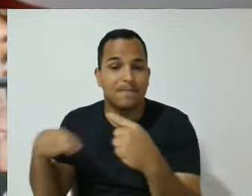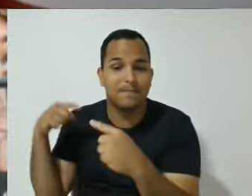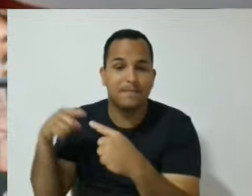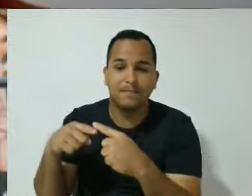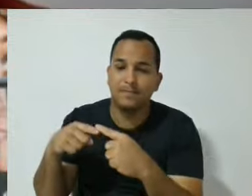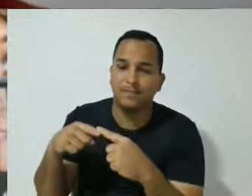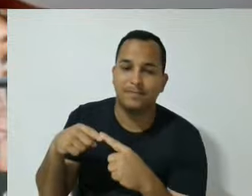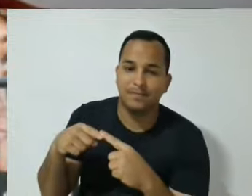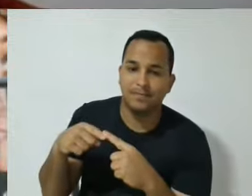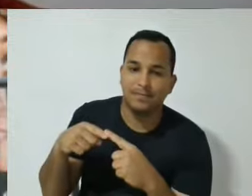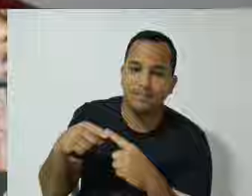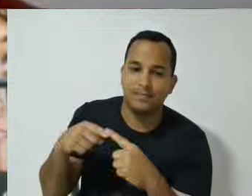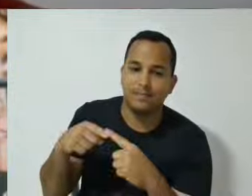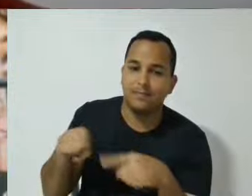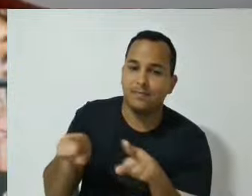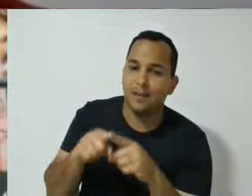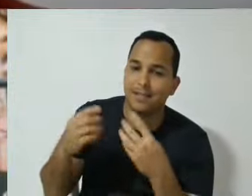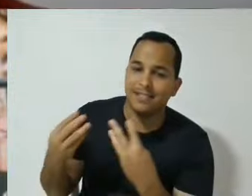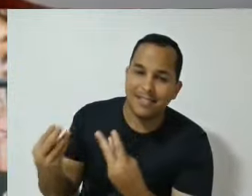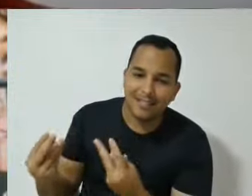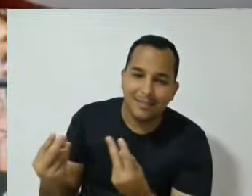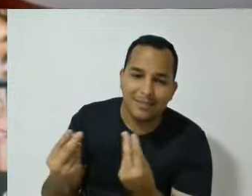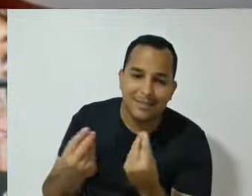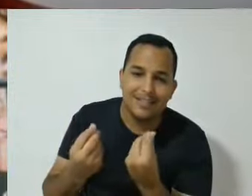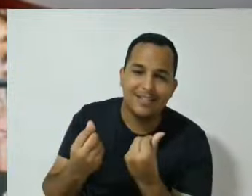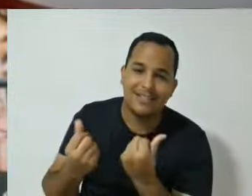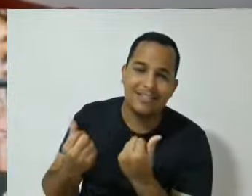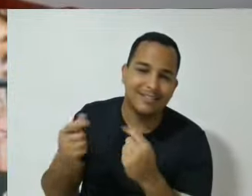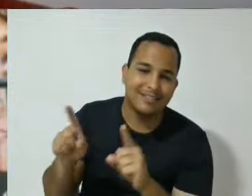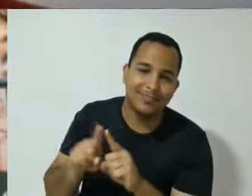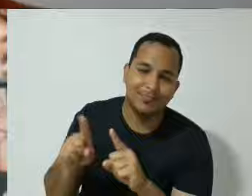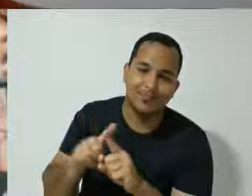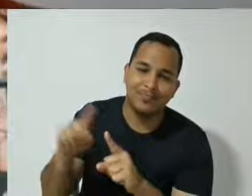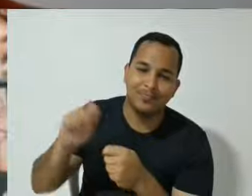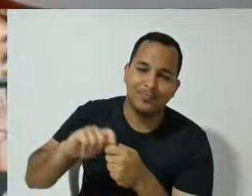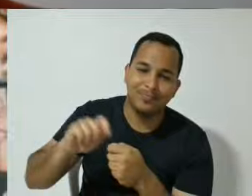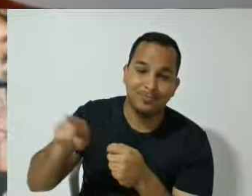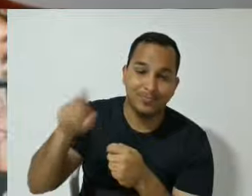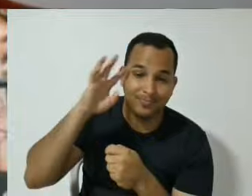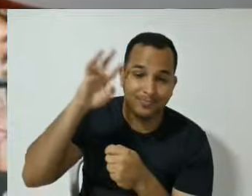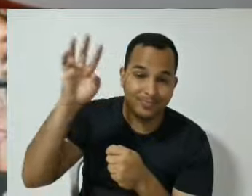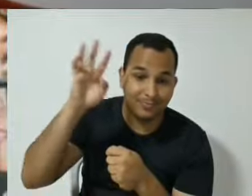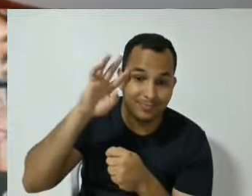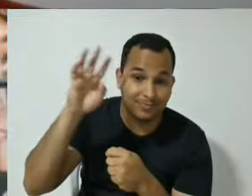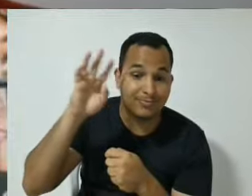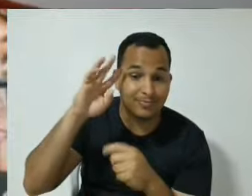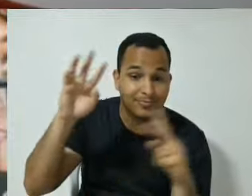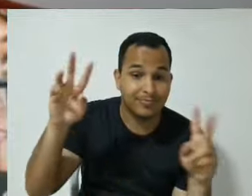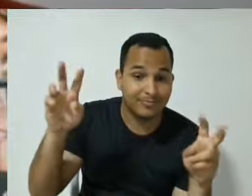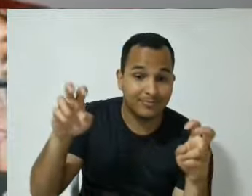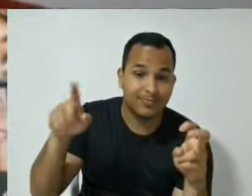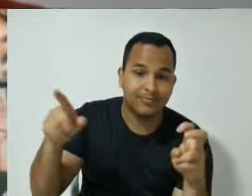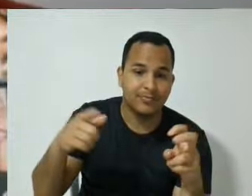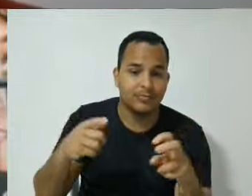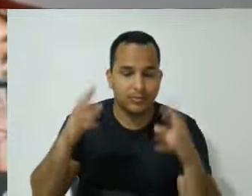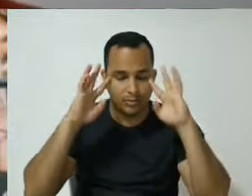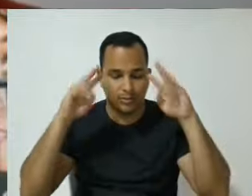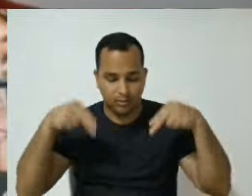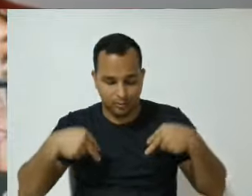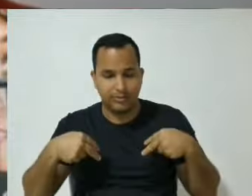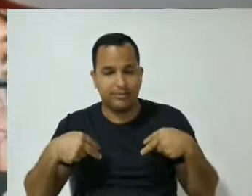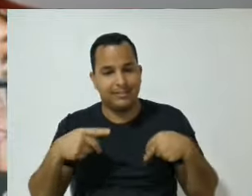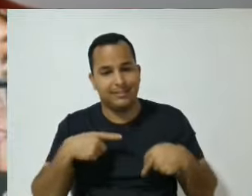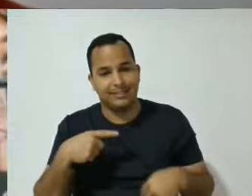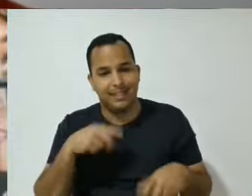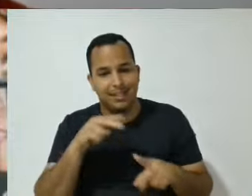ela atinja, ela sensibilize, ela faça com que o outro também reflita sobre ele, o lugar dele, né? E aí é interessante